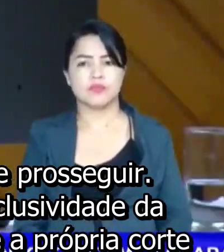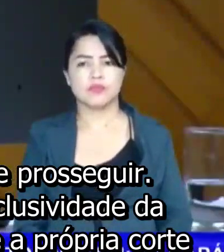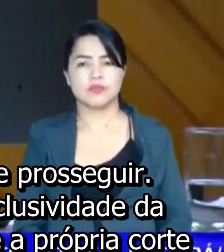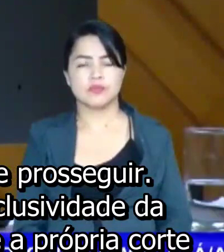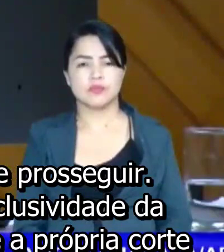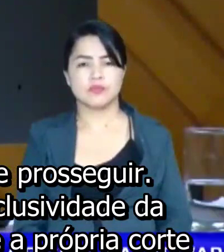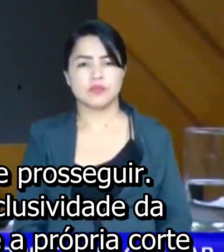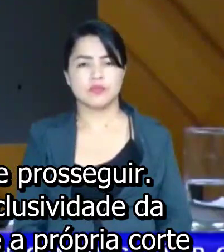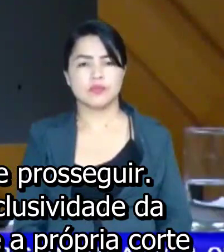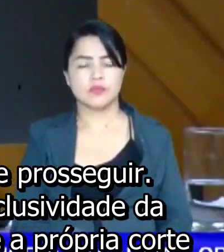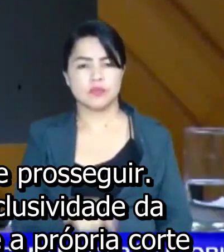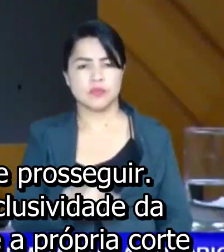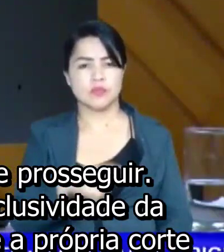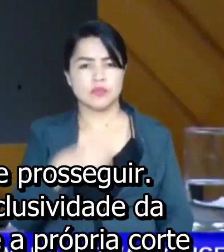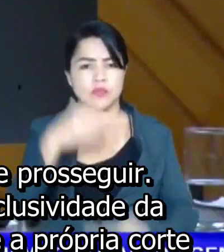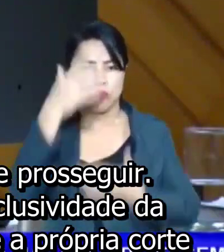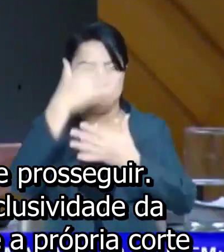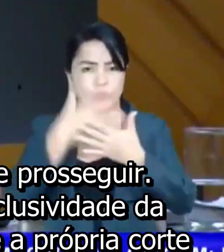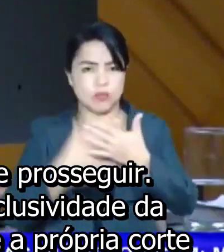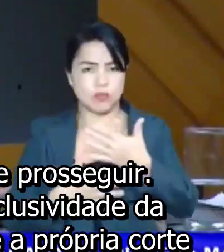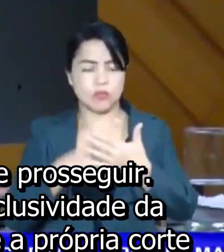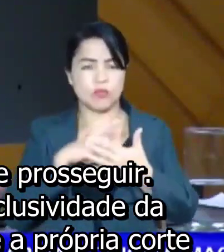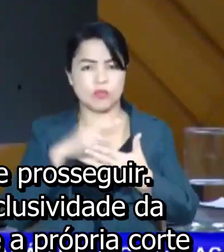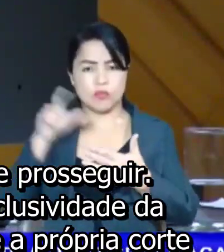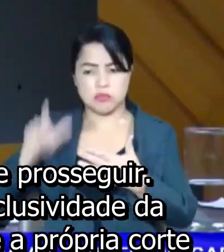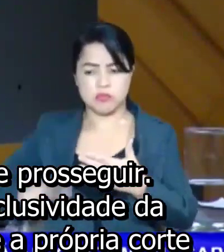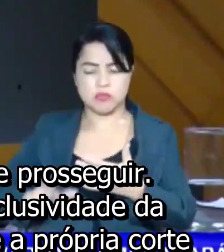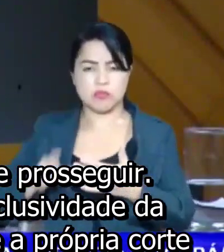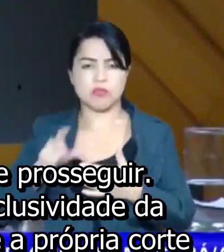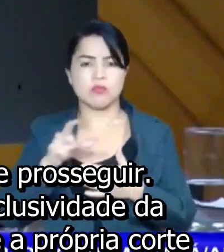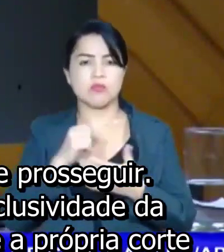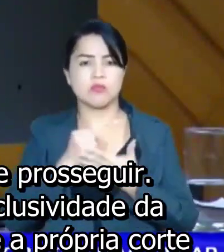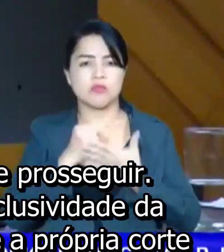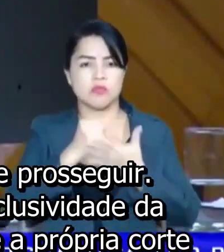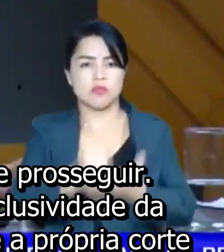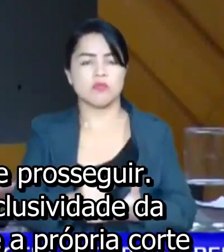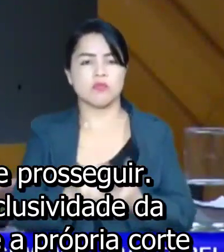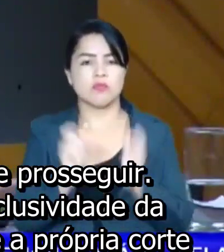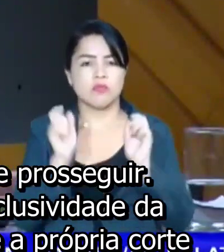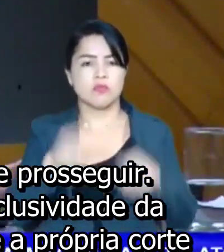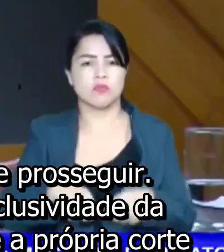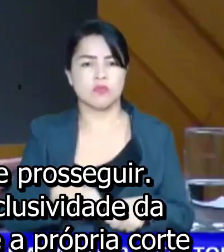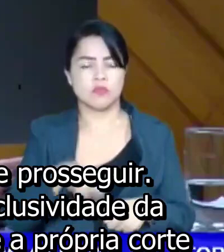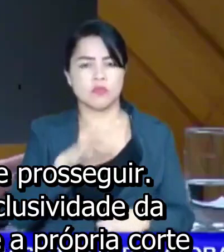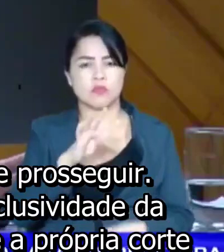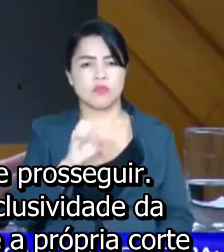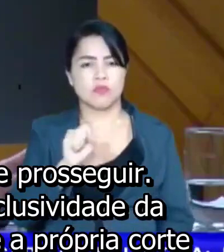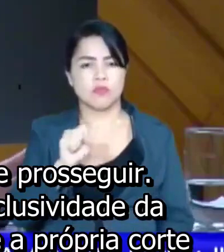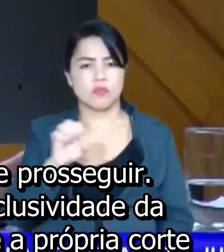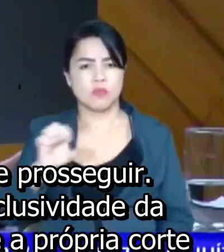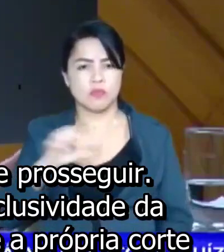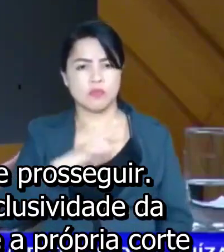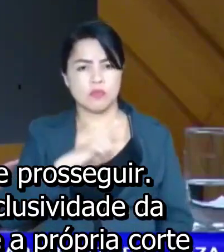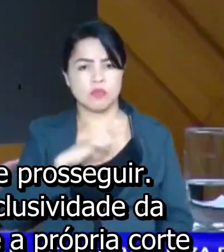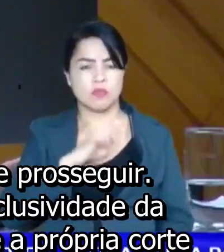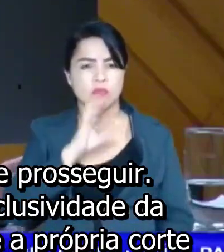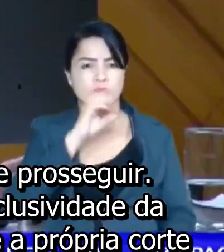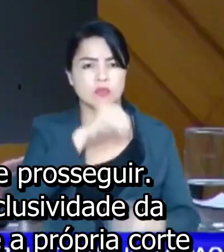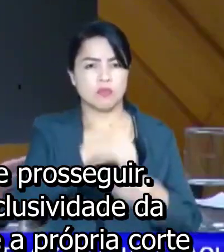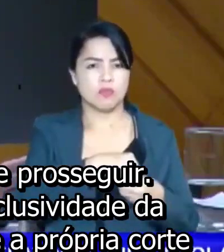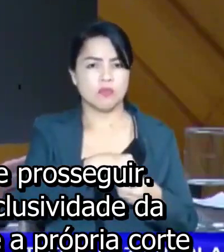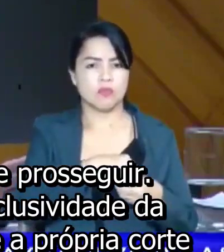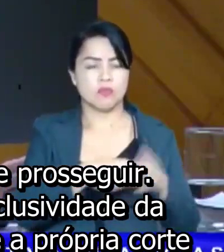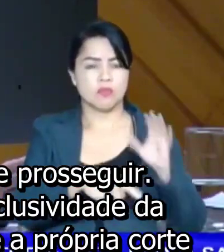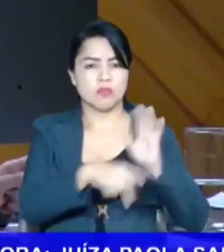Novamente, No imagem caso em tela direcionada aqui, à o mesa da agravante ele doutora sustenta Paola. que a Quem está exclusividade da fazendo a competência leitura do na mesa do TSE seu computador só seria é sua cabível frente, nas seu situações em que a